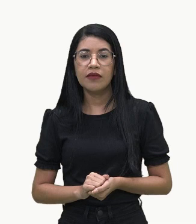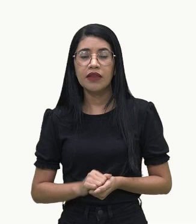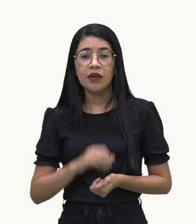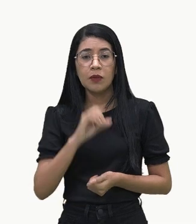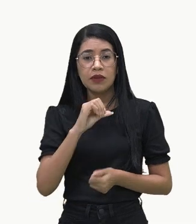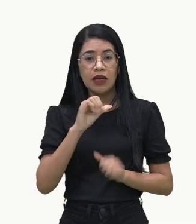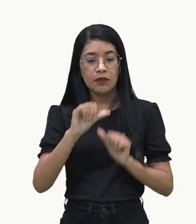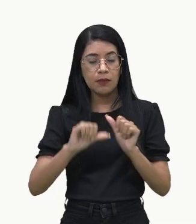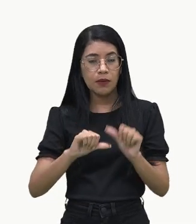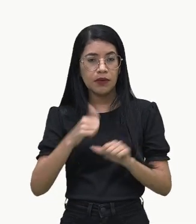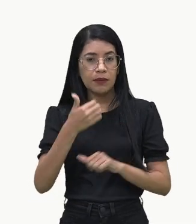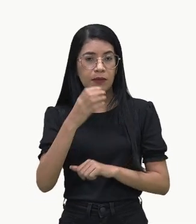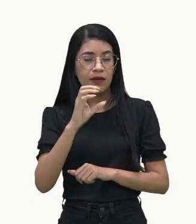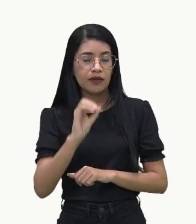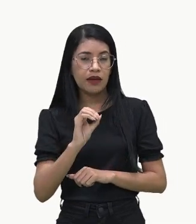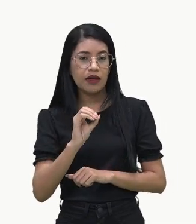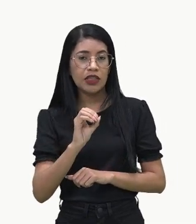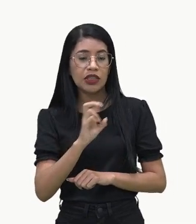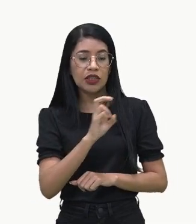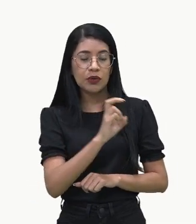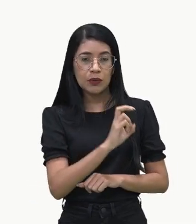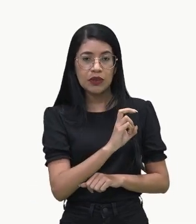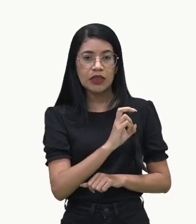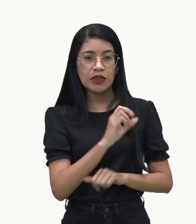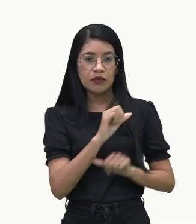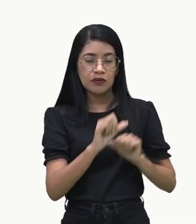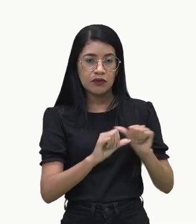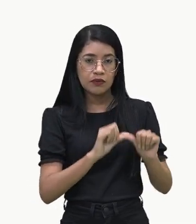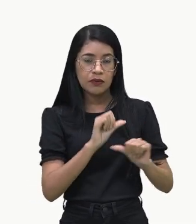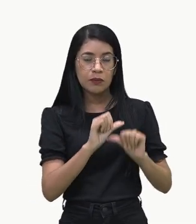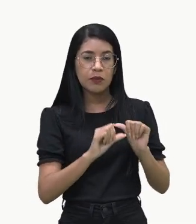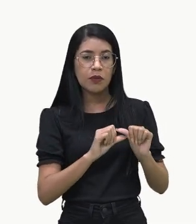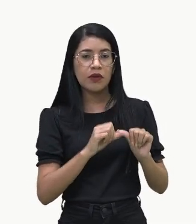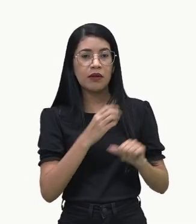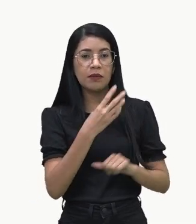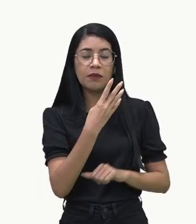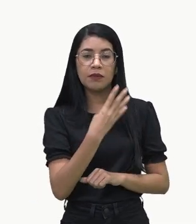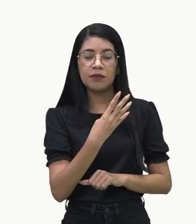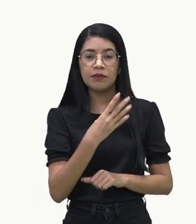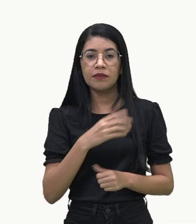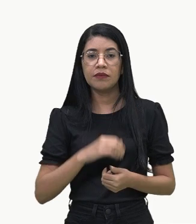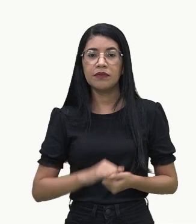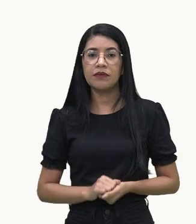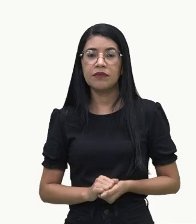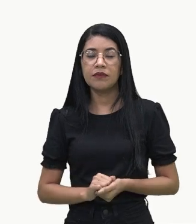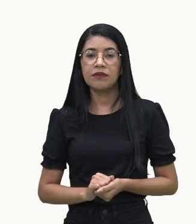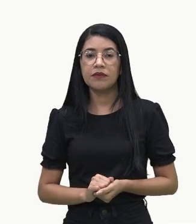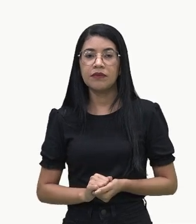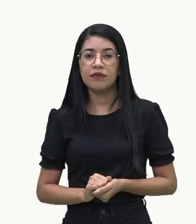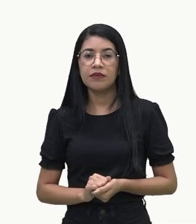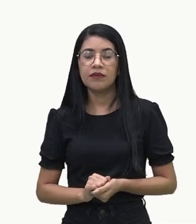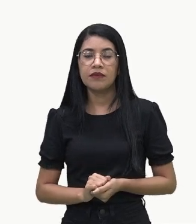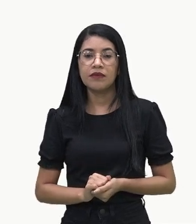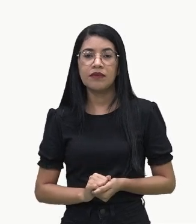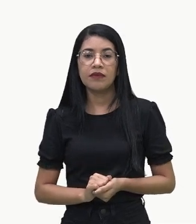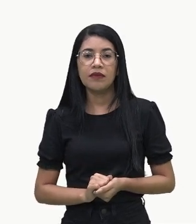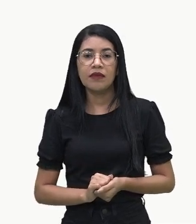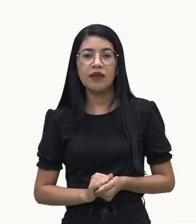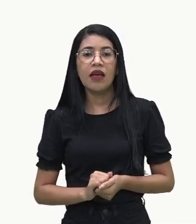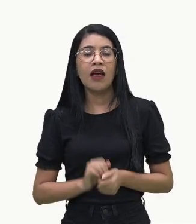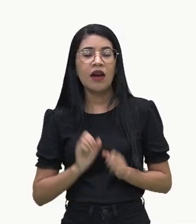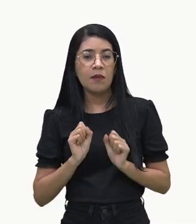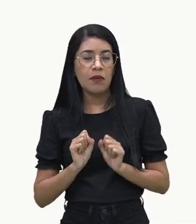10. E o 5 que emprestou vai se tornar 4. Ok? Agora sim o 3 pode